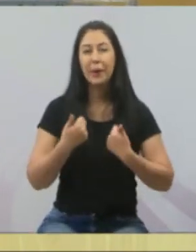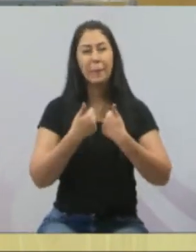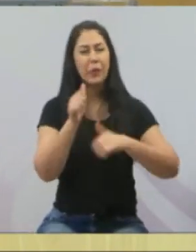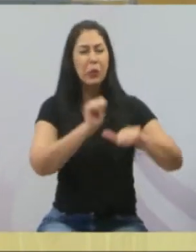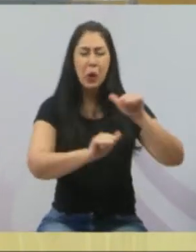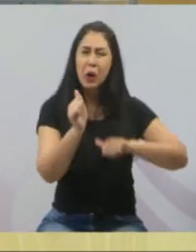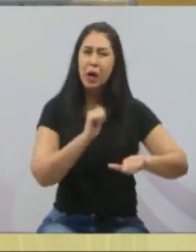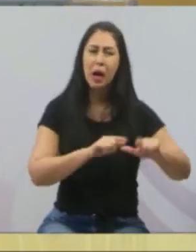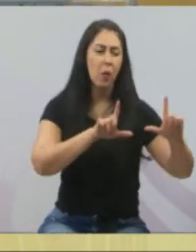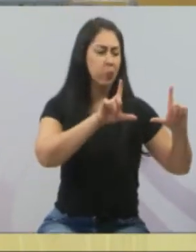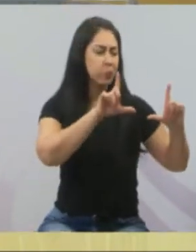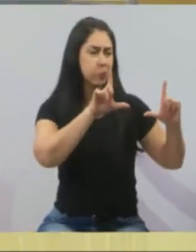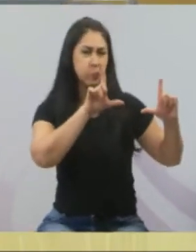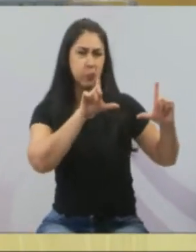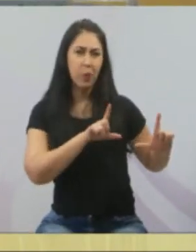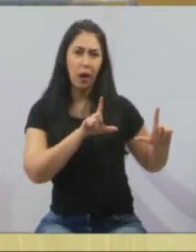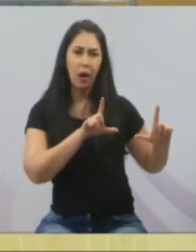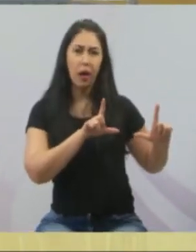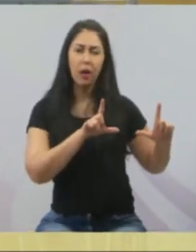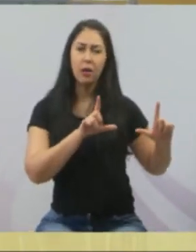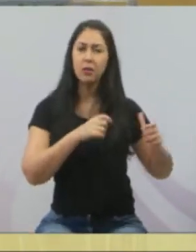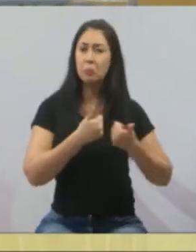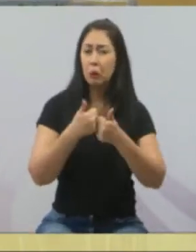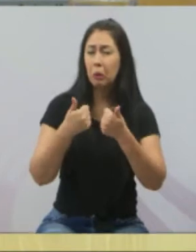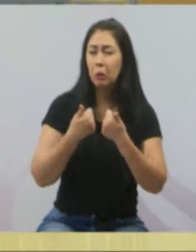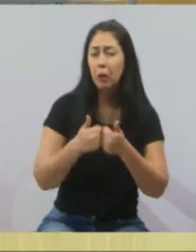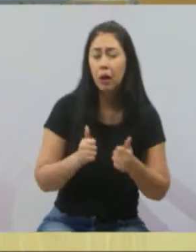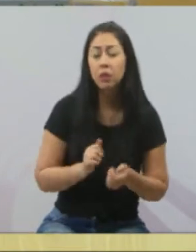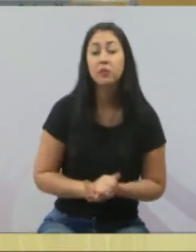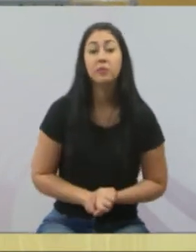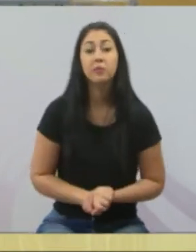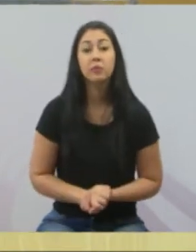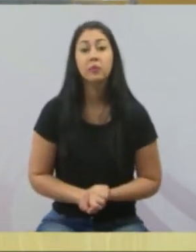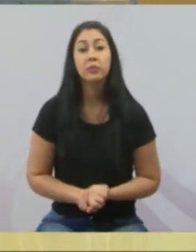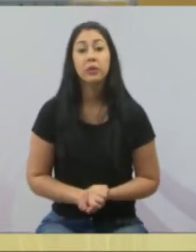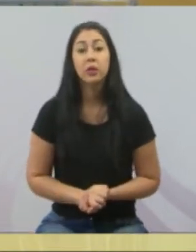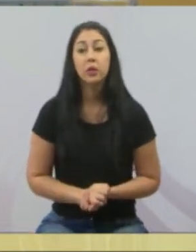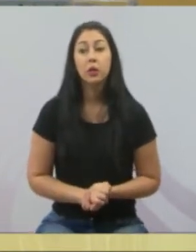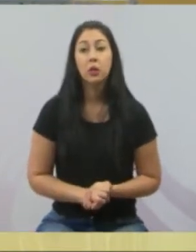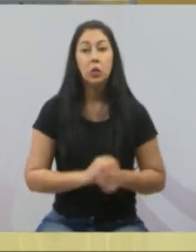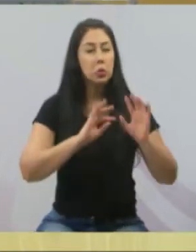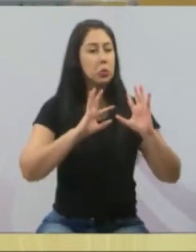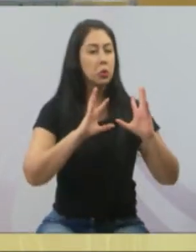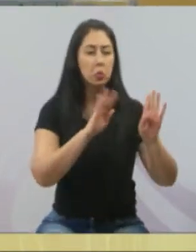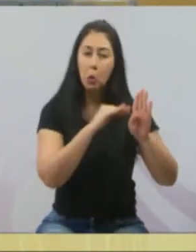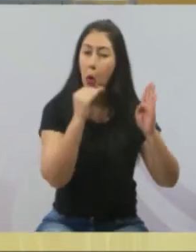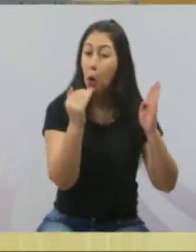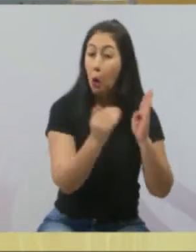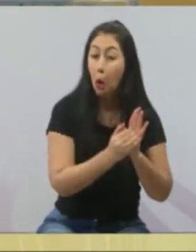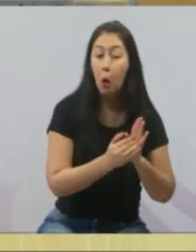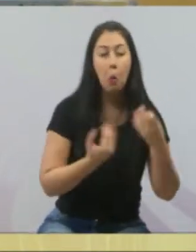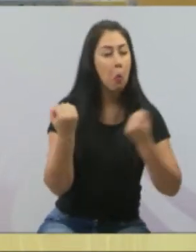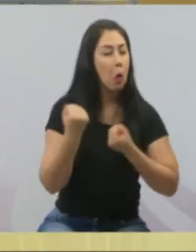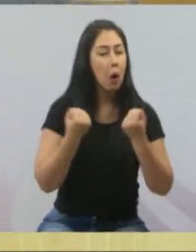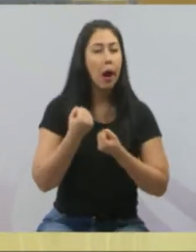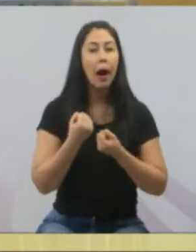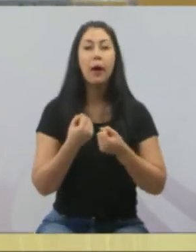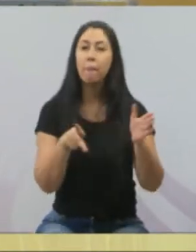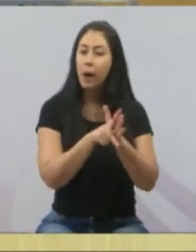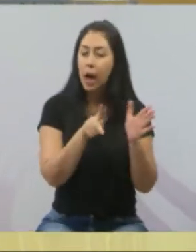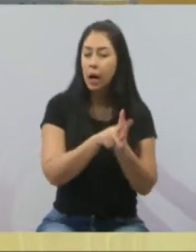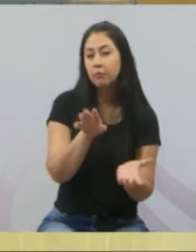segunda parcela do 13º salário, já pago para aquecer a economia. Nesse sentido, existem no Congresso Nacional duas